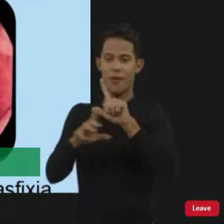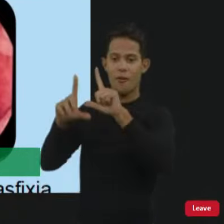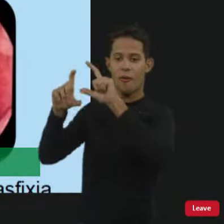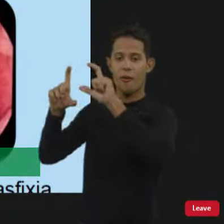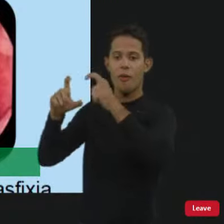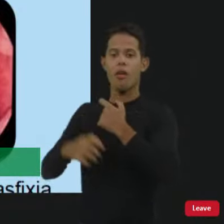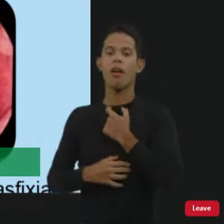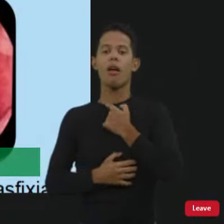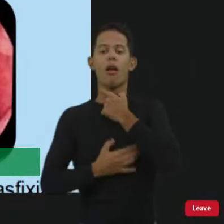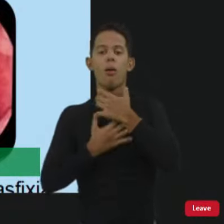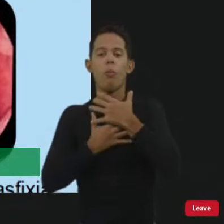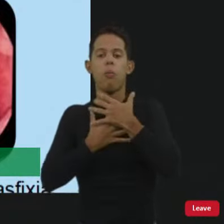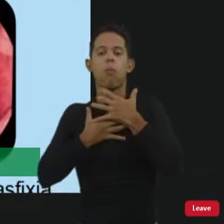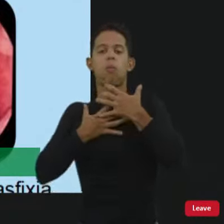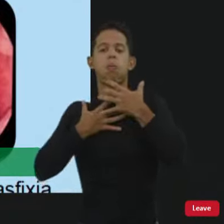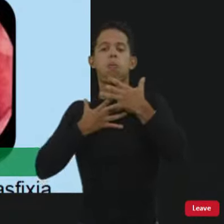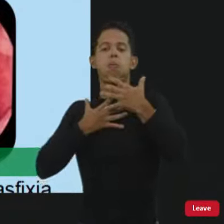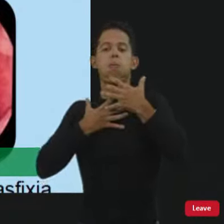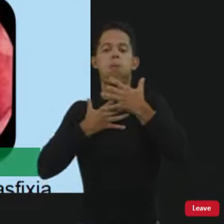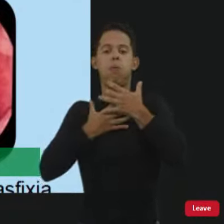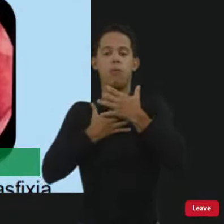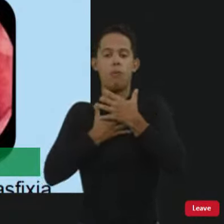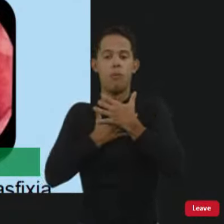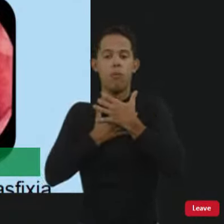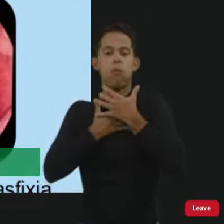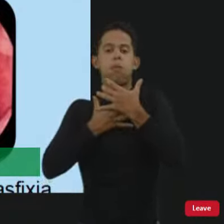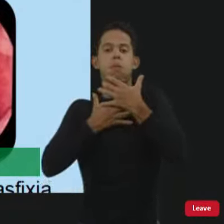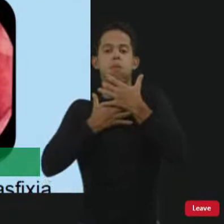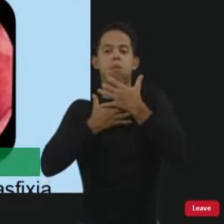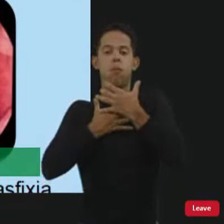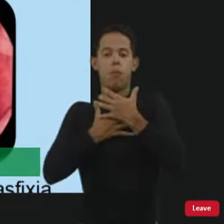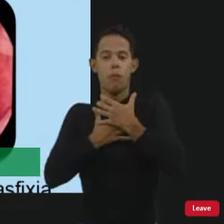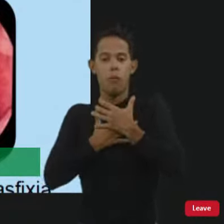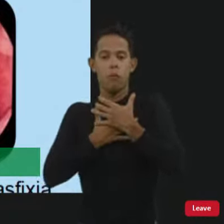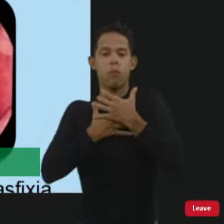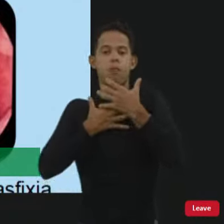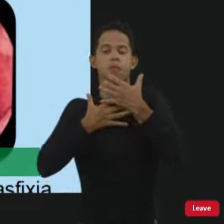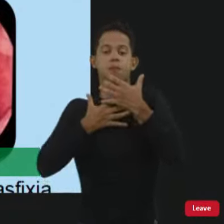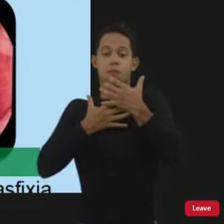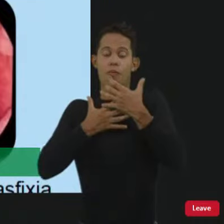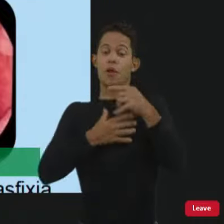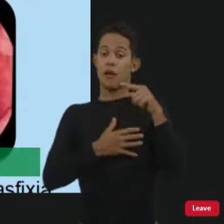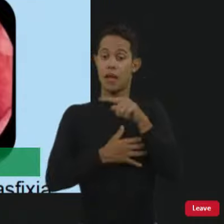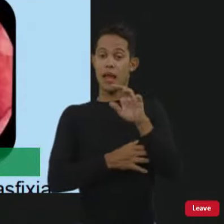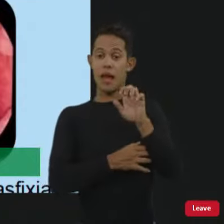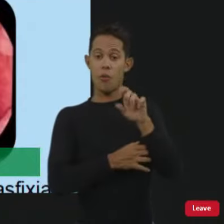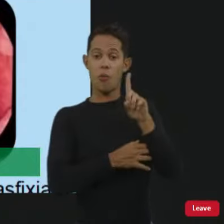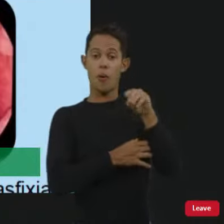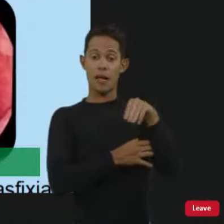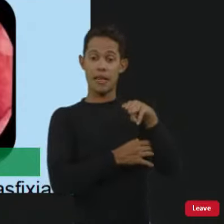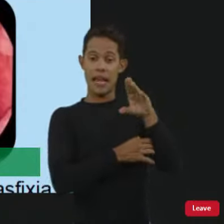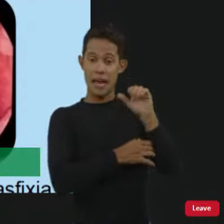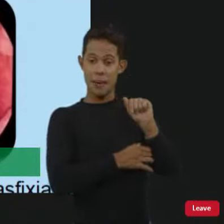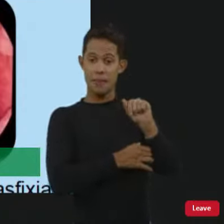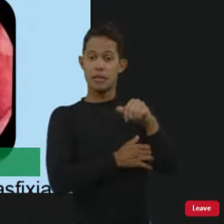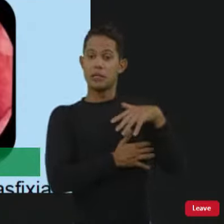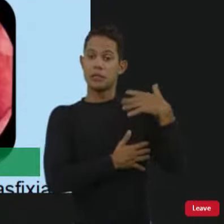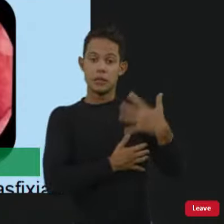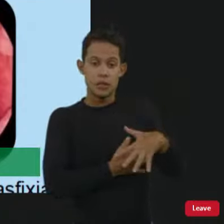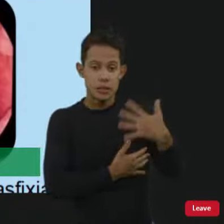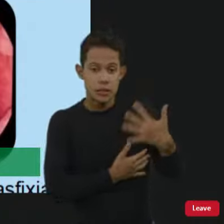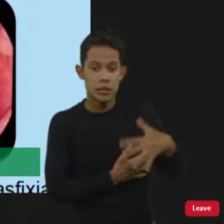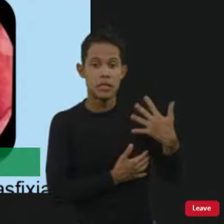angedema. Existe uma chance, né, muito grande de esse edema ser importante, intenso, ao ponto de